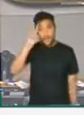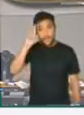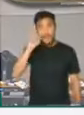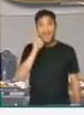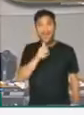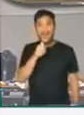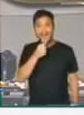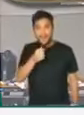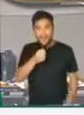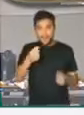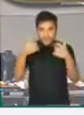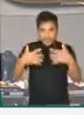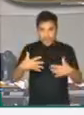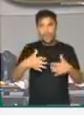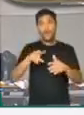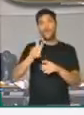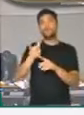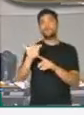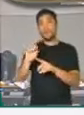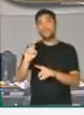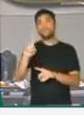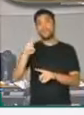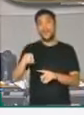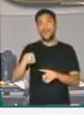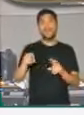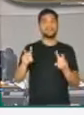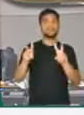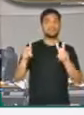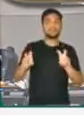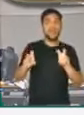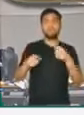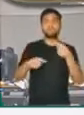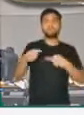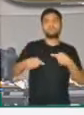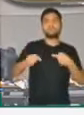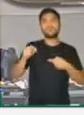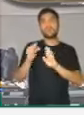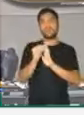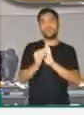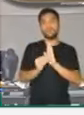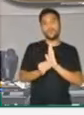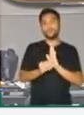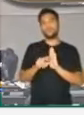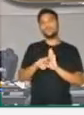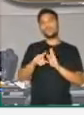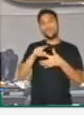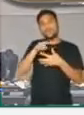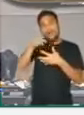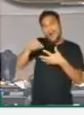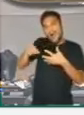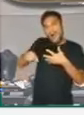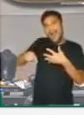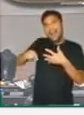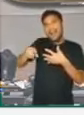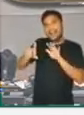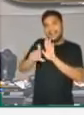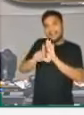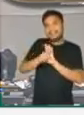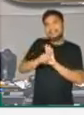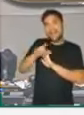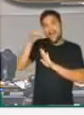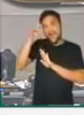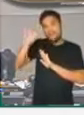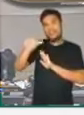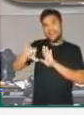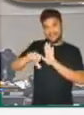O veto que está em discussão neste momento é um que trata do pacote conhecido como pacote anticrime, né? É indicado